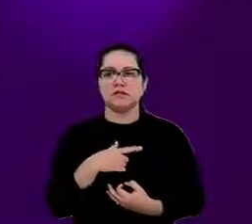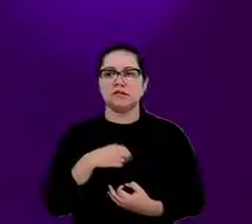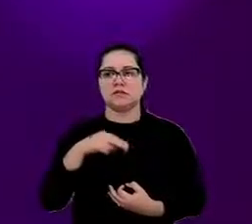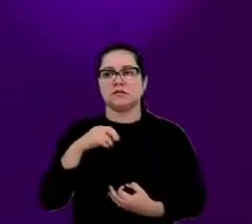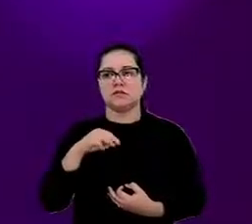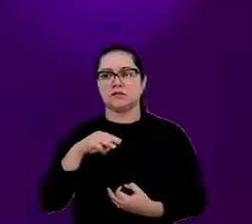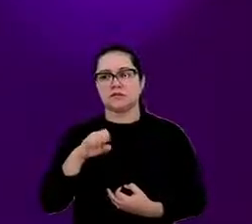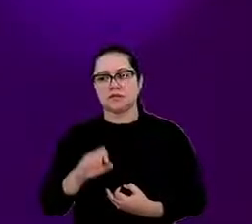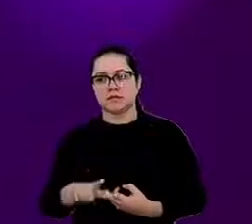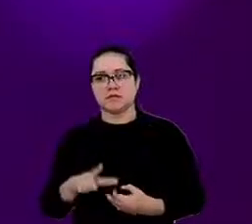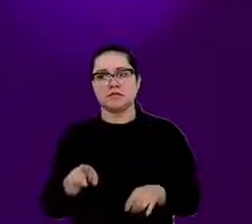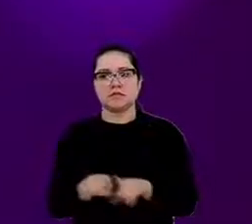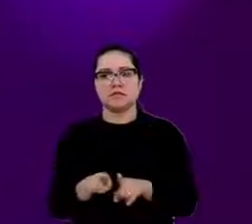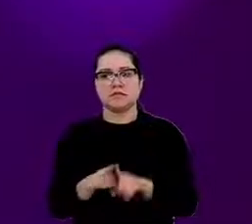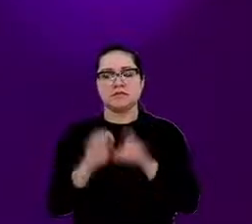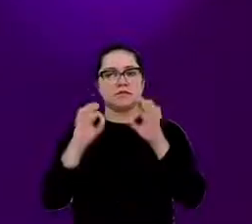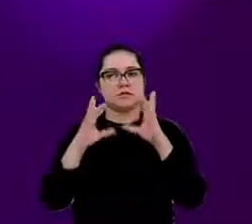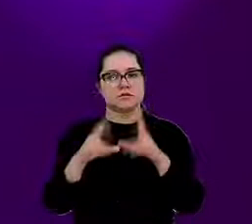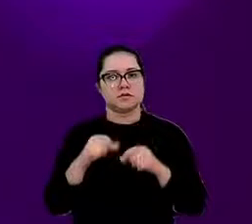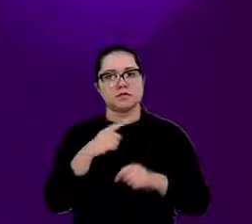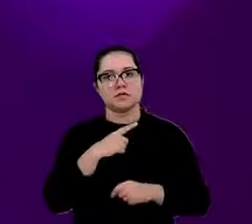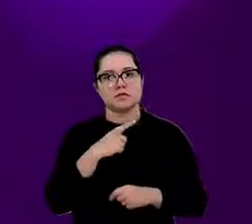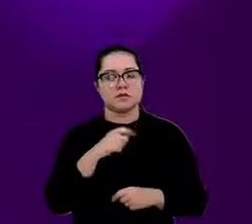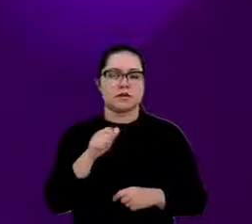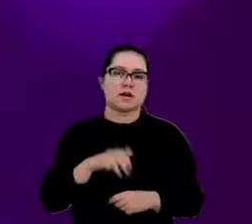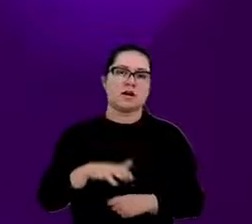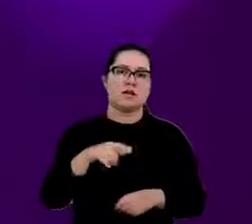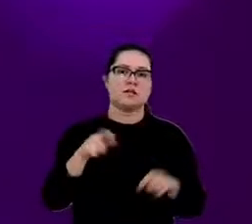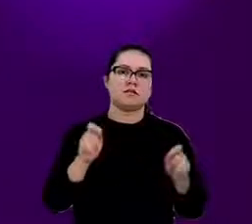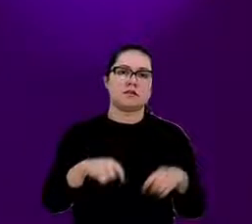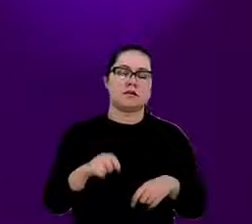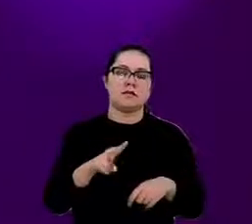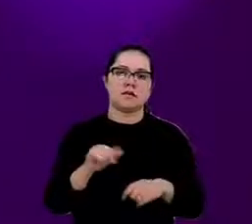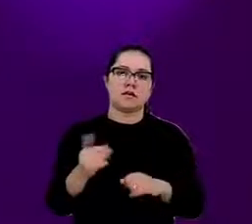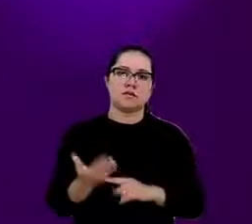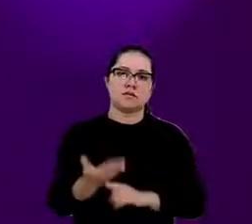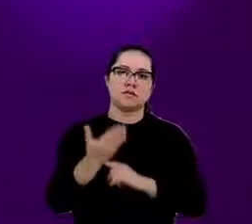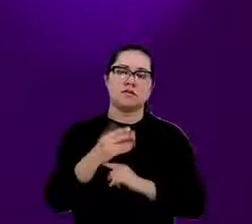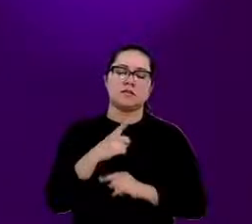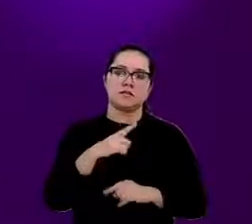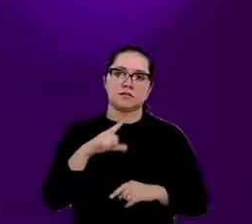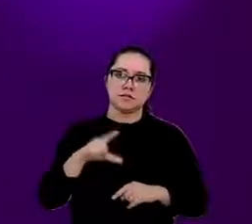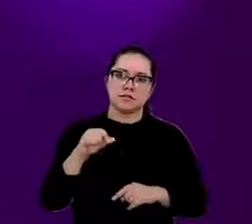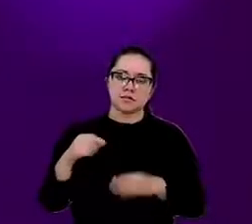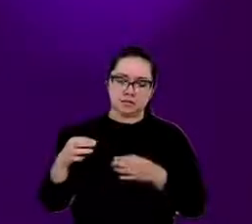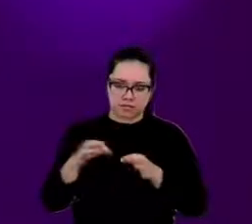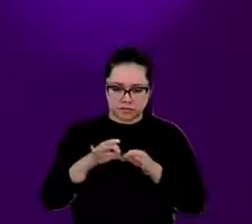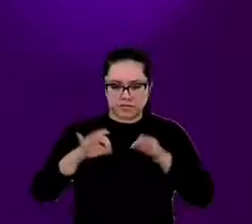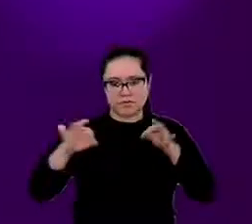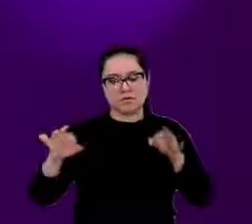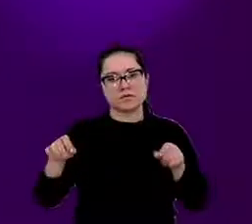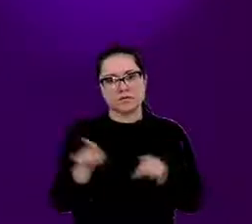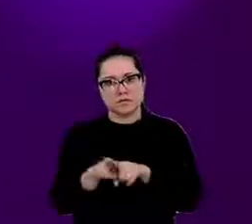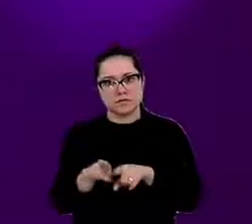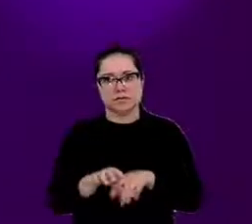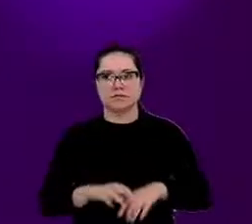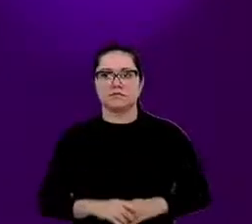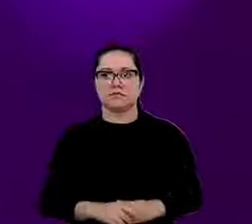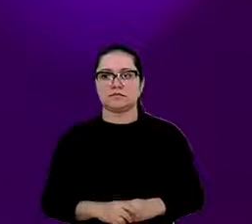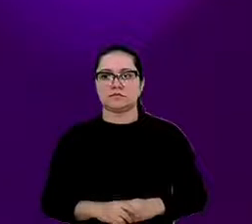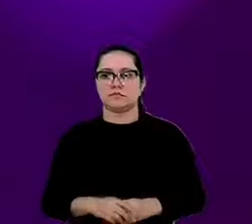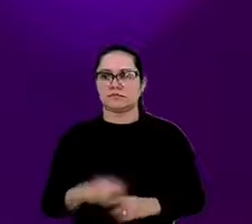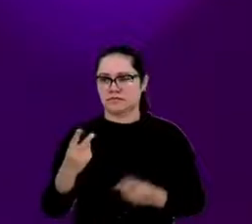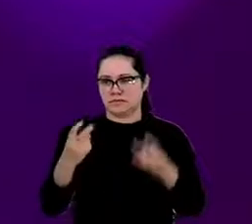total do vaso, assim como a sua área, que vai nos auxiliar na escolha do comprimento e do tamanho das próteses. Notem que o OCT